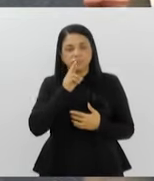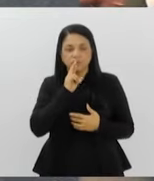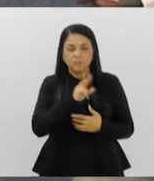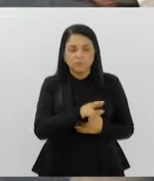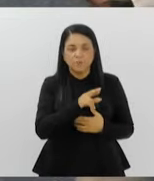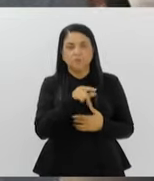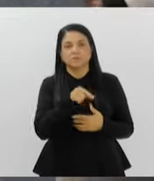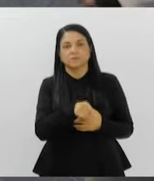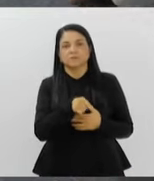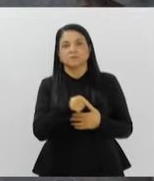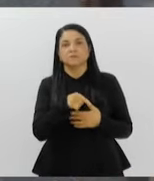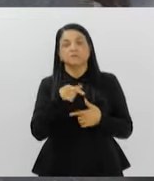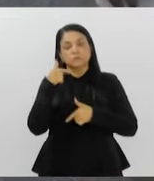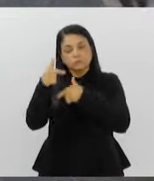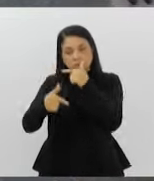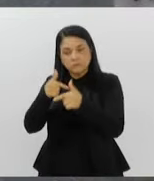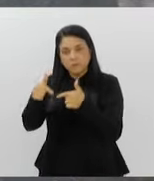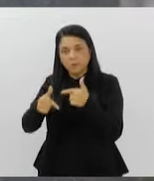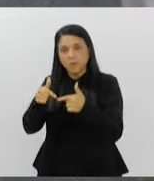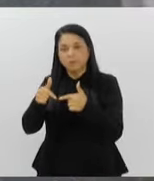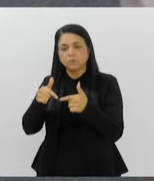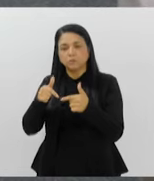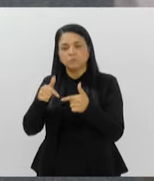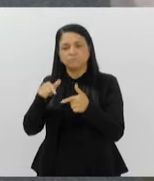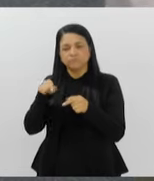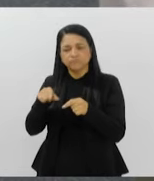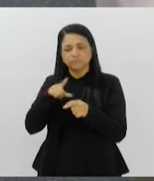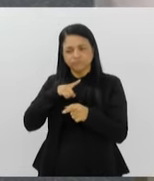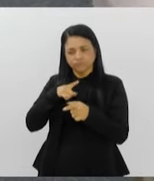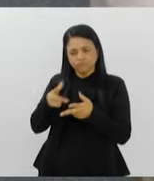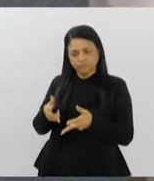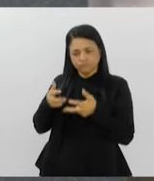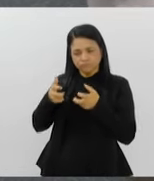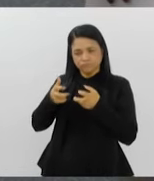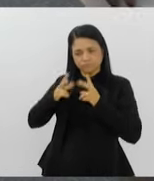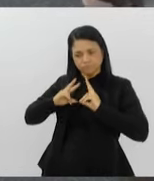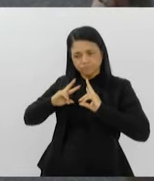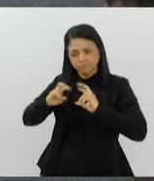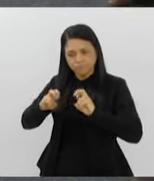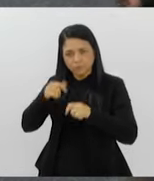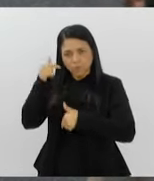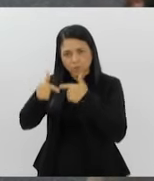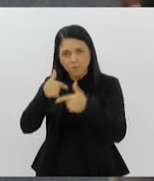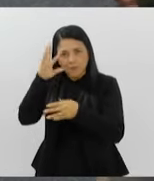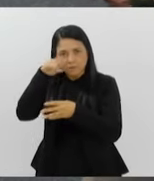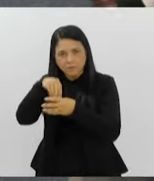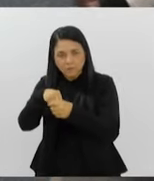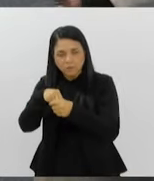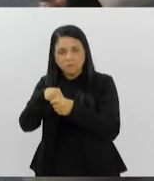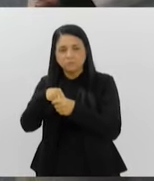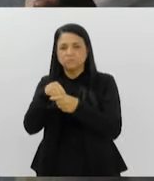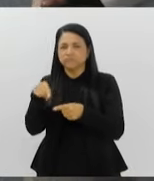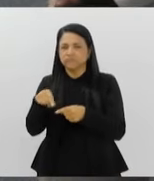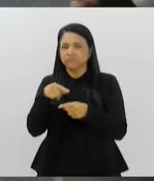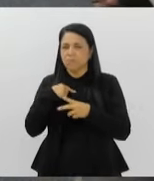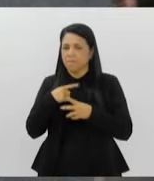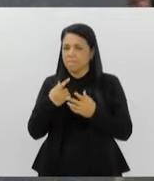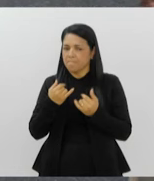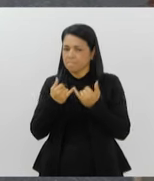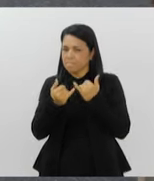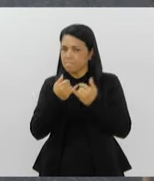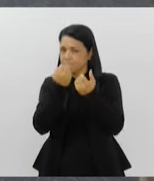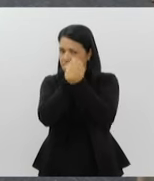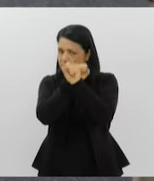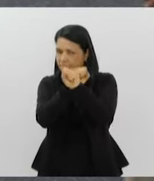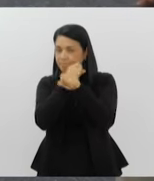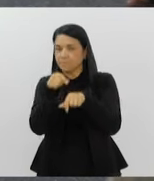partir das suas condições de trabalho, definir se há na sua jornada de trabalho resquícios desse trabalho análogo à escravidão.